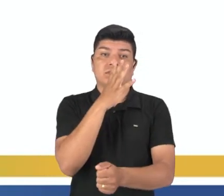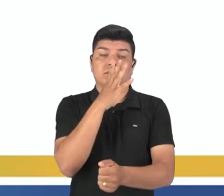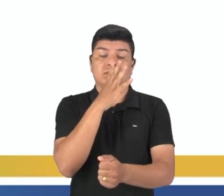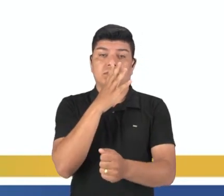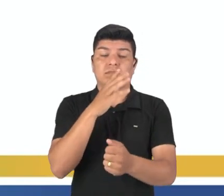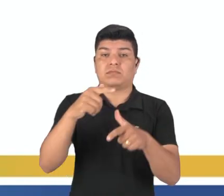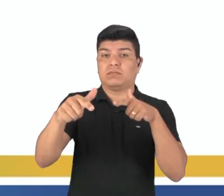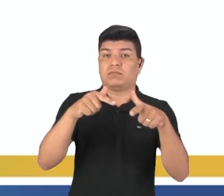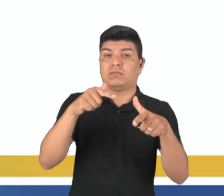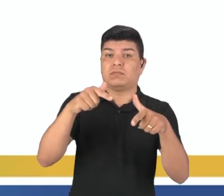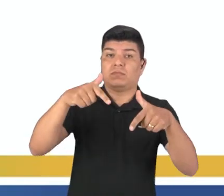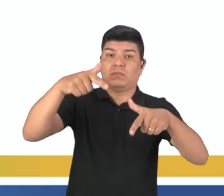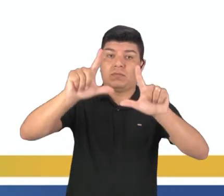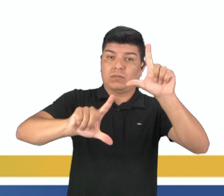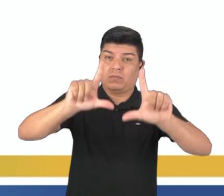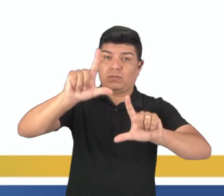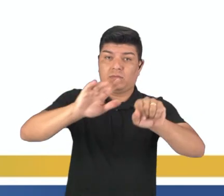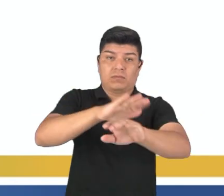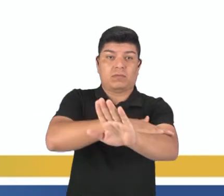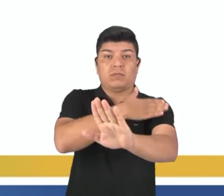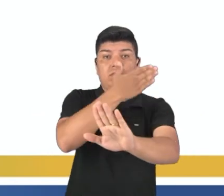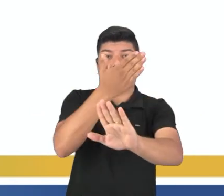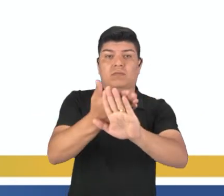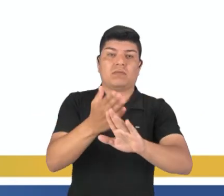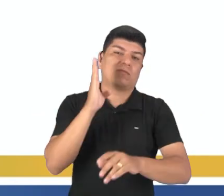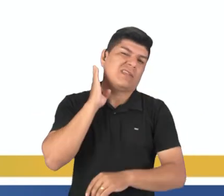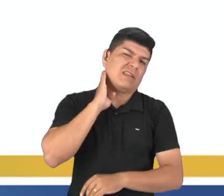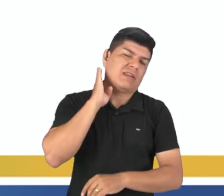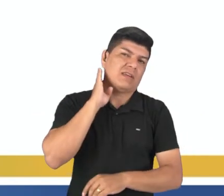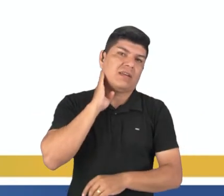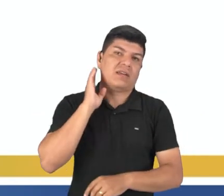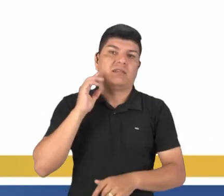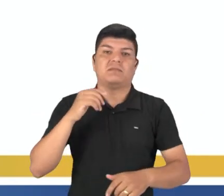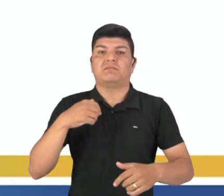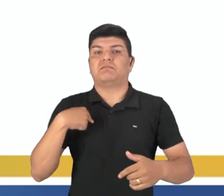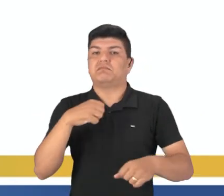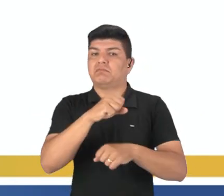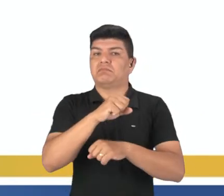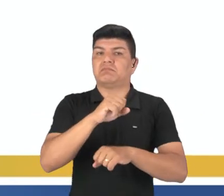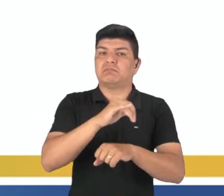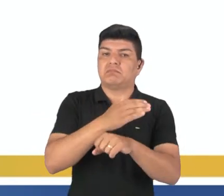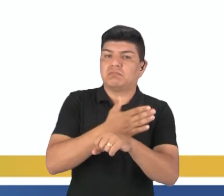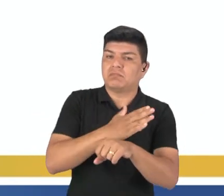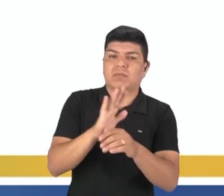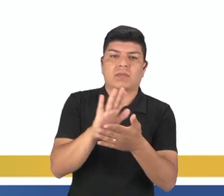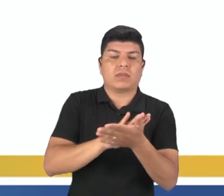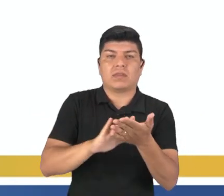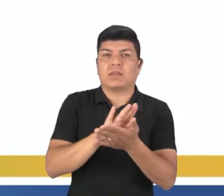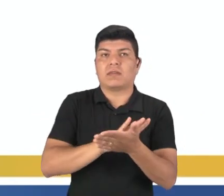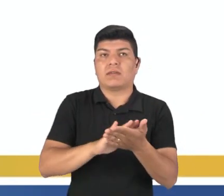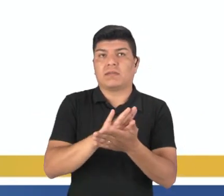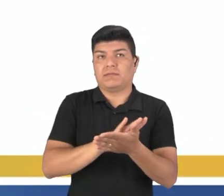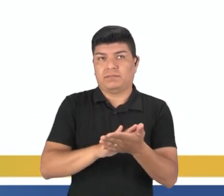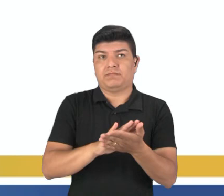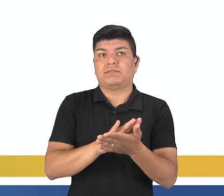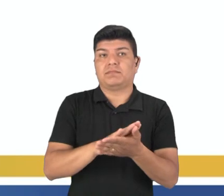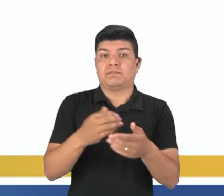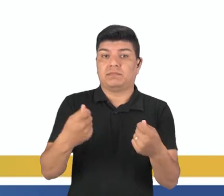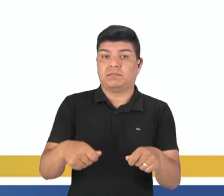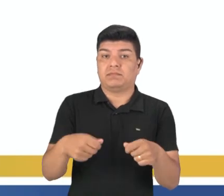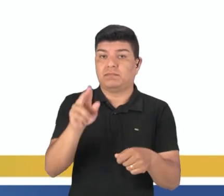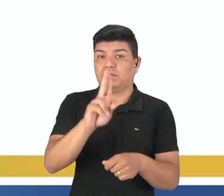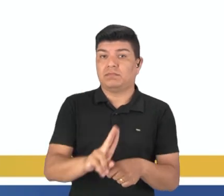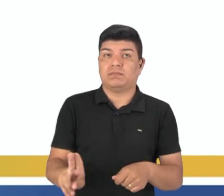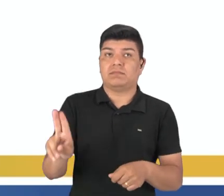TV o dia todo que uma pessoa preguiçosa uma pessoa que não se exercita Então por tudo isso é o que fala o texto sobre o carro tipo tiras vocês